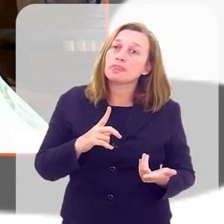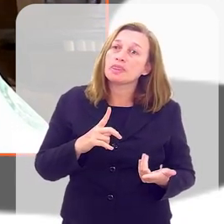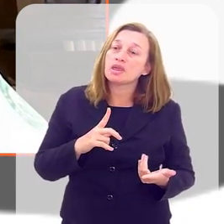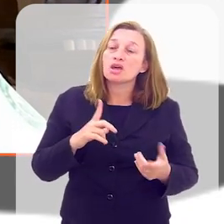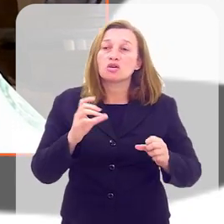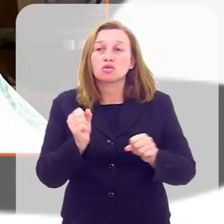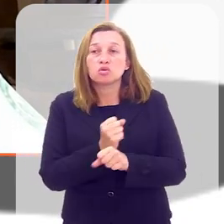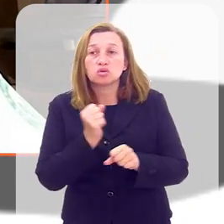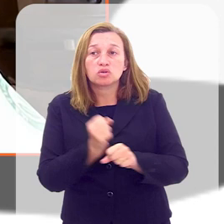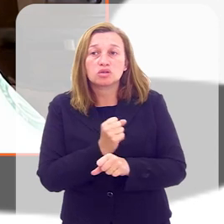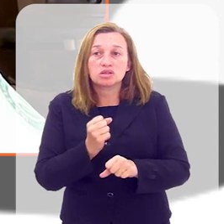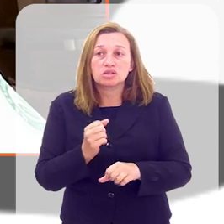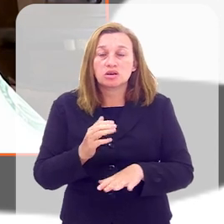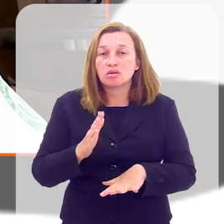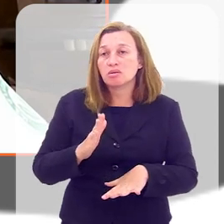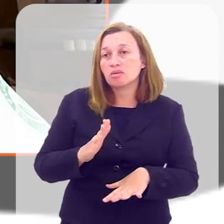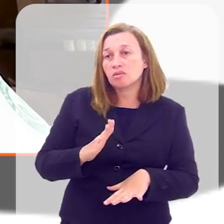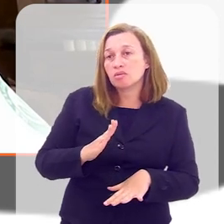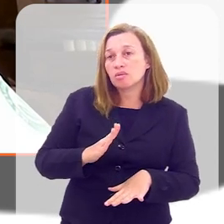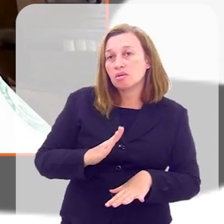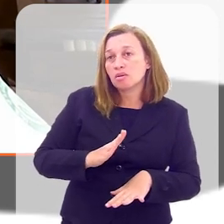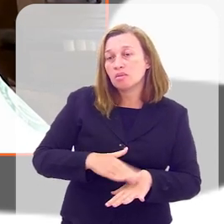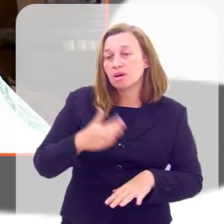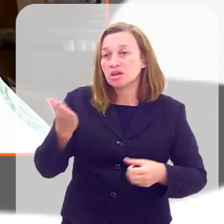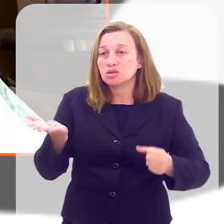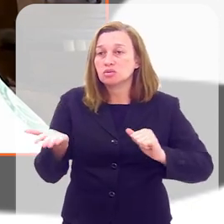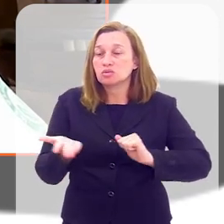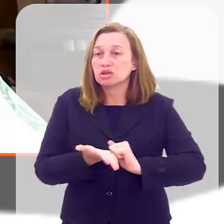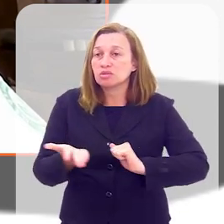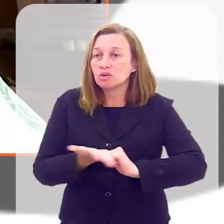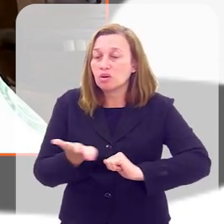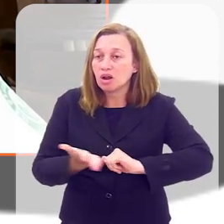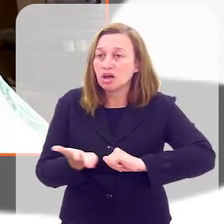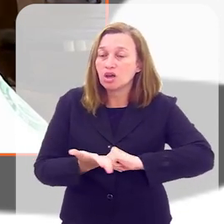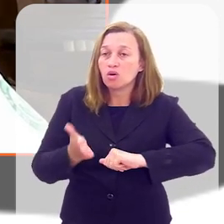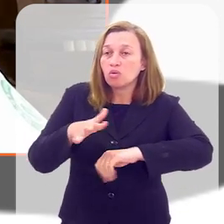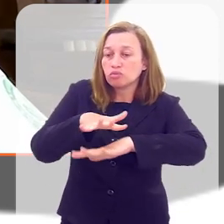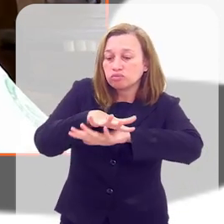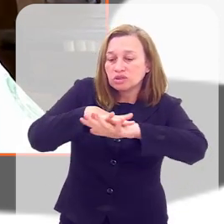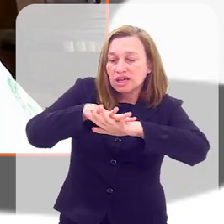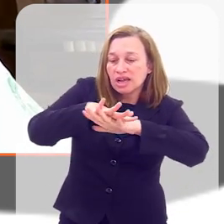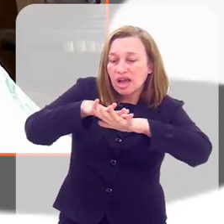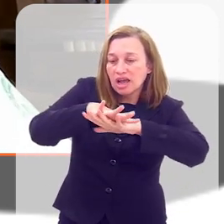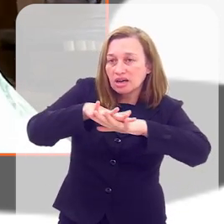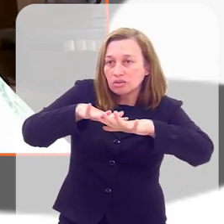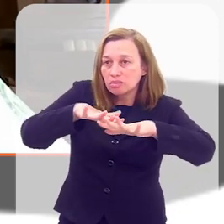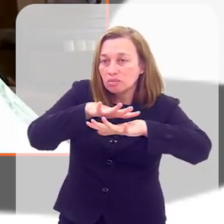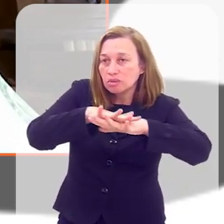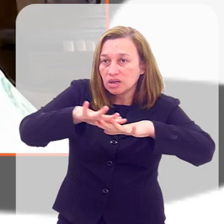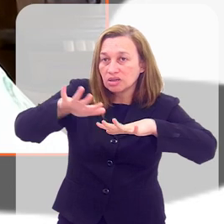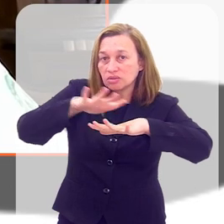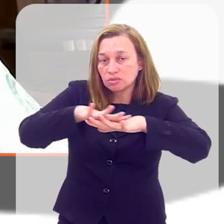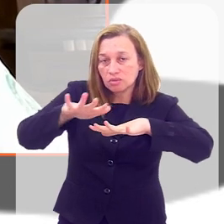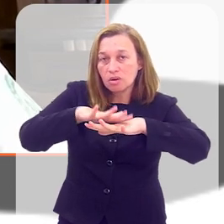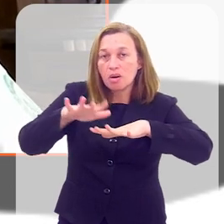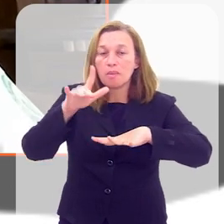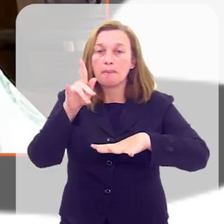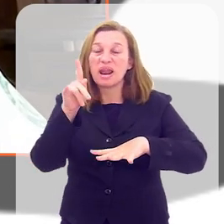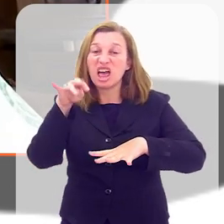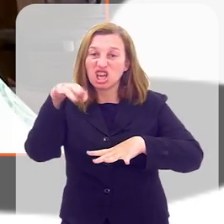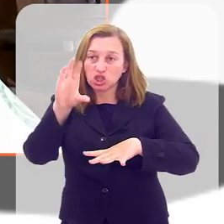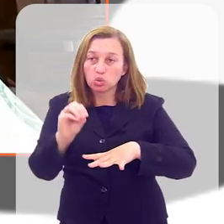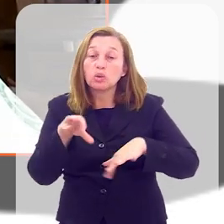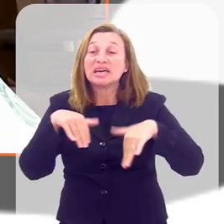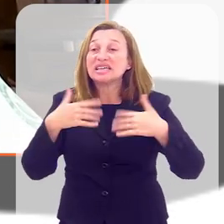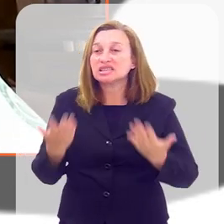temos construções mas bem mais contemporâneos planos e vamos maiores assim de aberturas